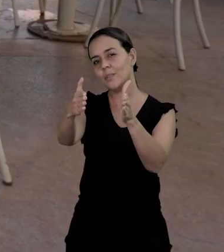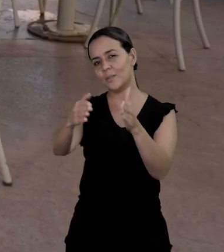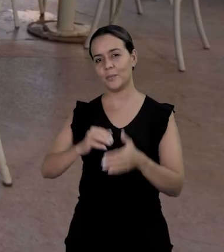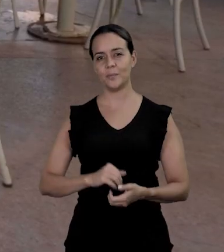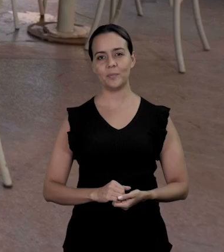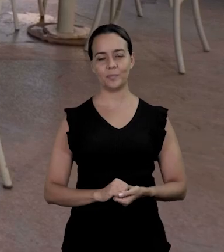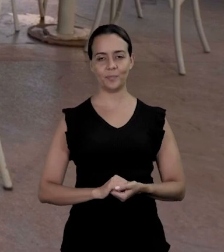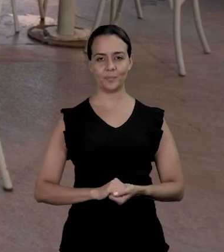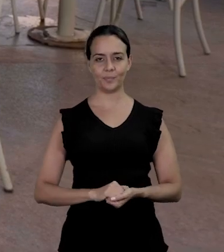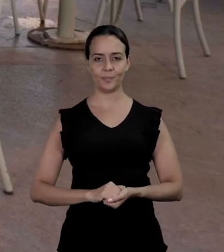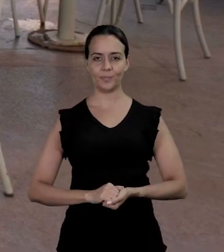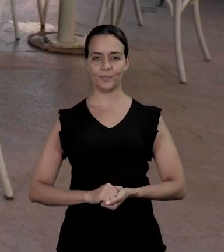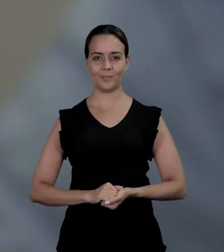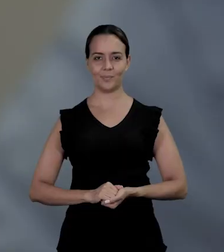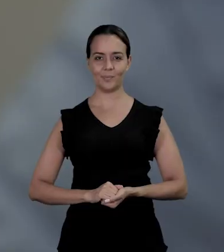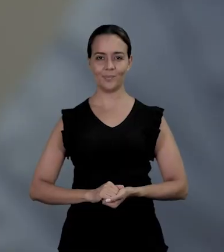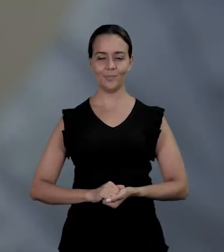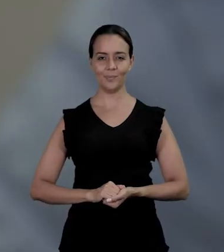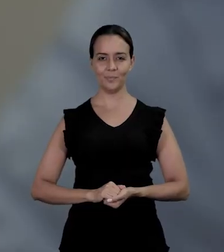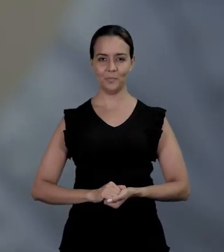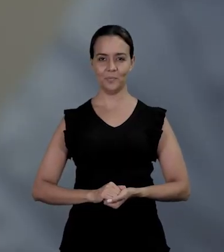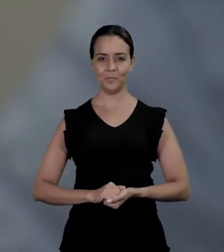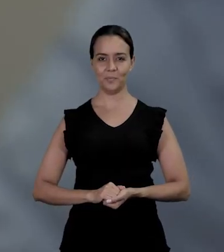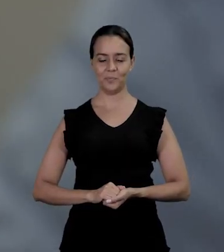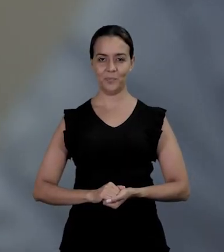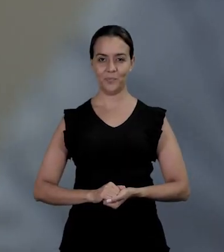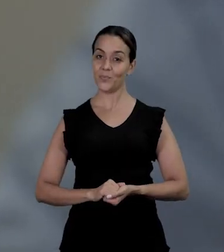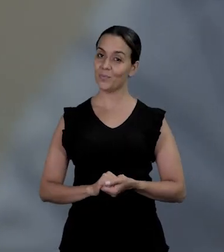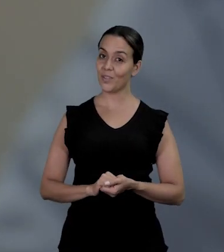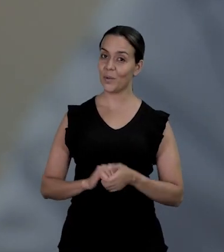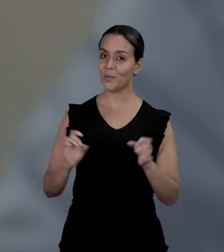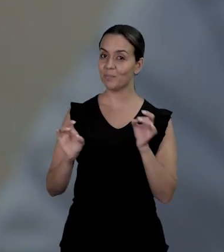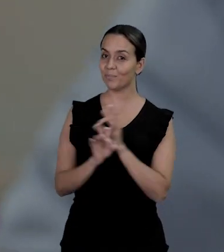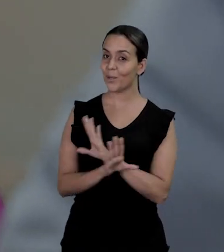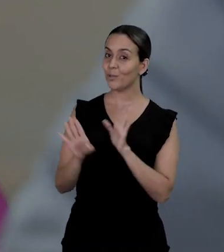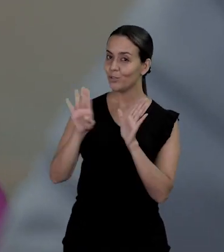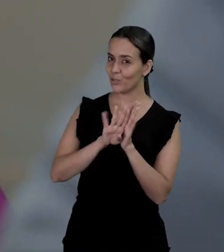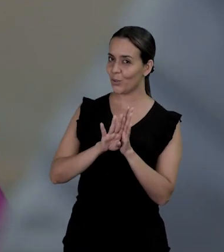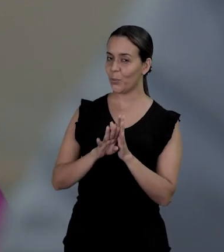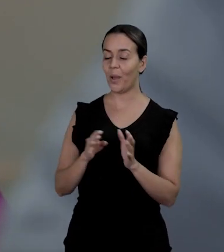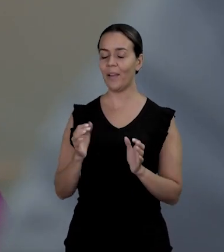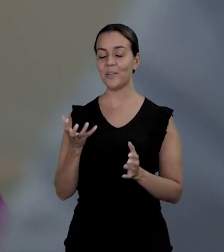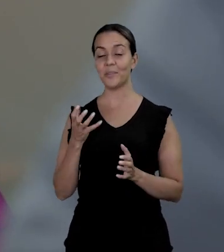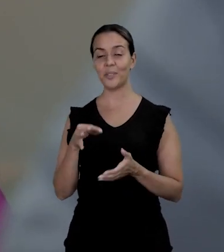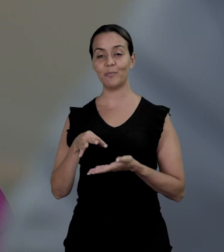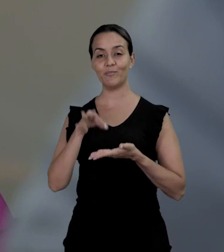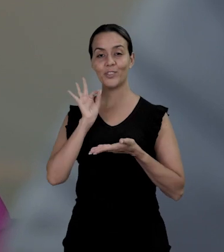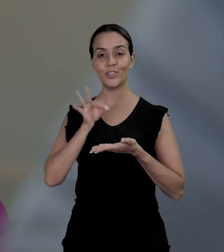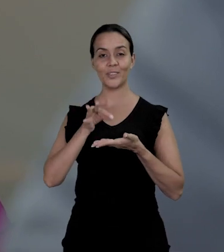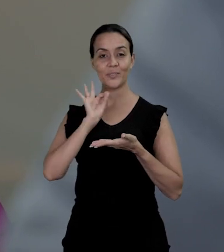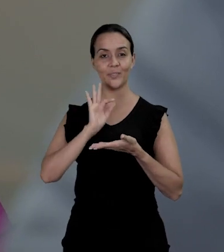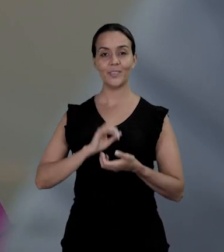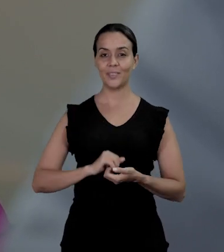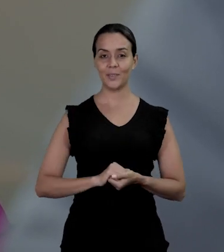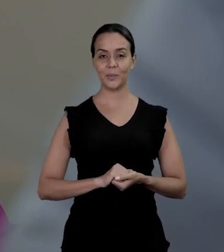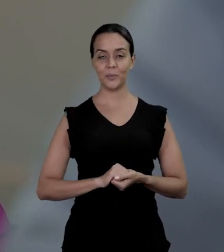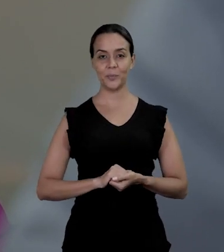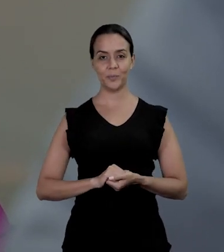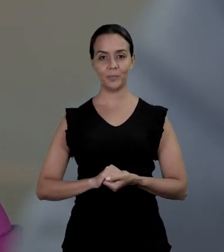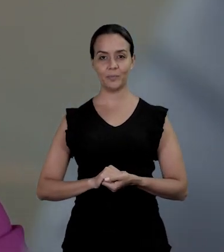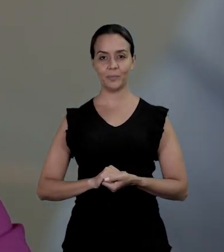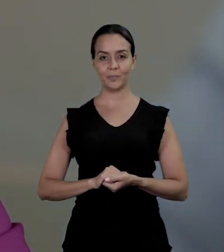Chegamos. Eu estou pronta para um cafezinho. Eu também. Acho que até entrando nesse ponto do desenvolvimento, né, que a gente